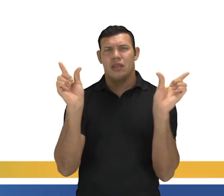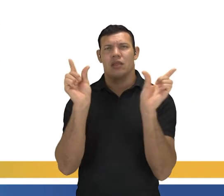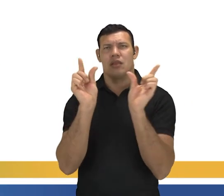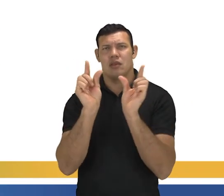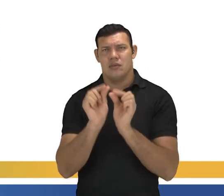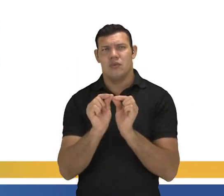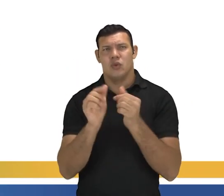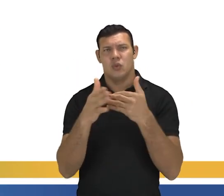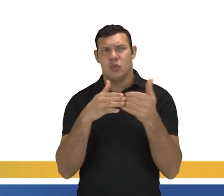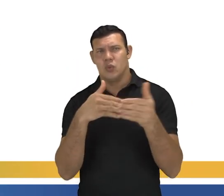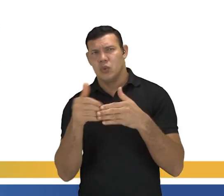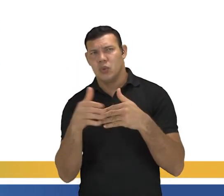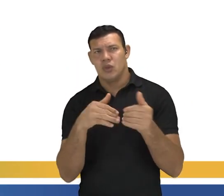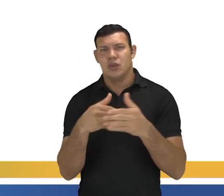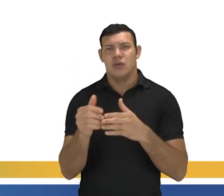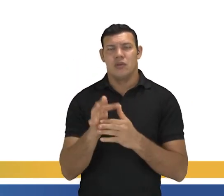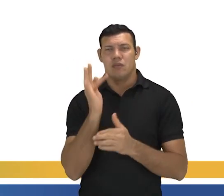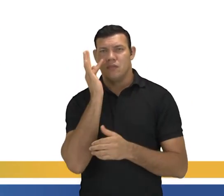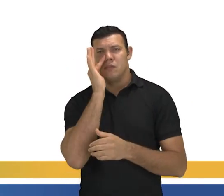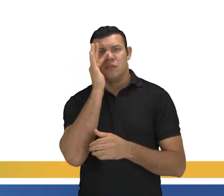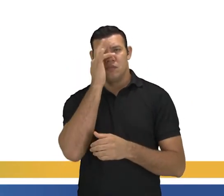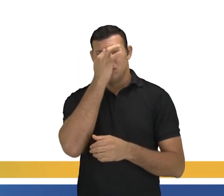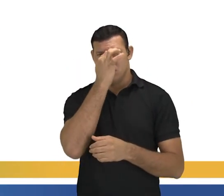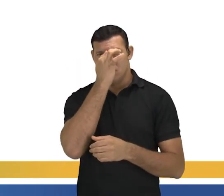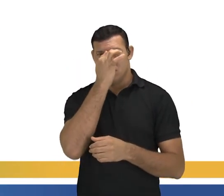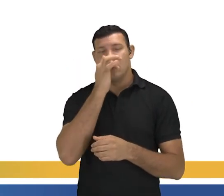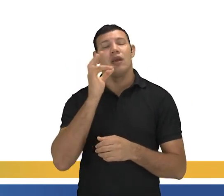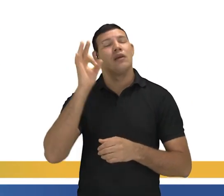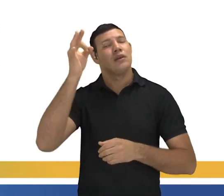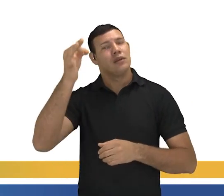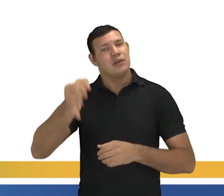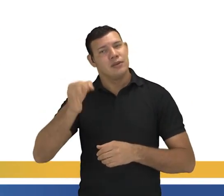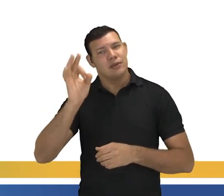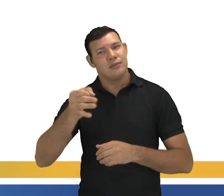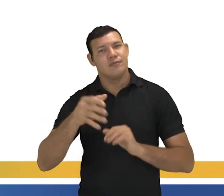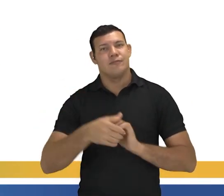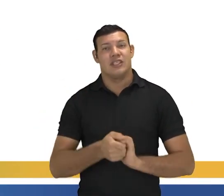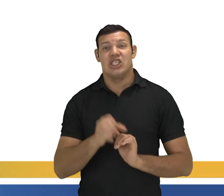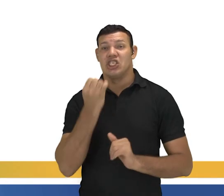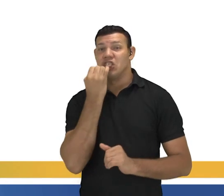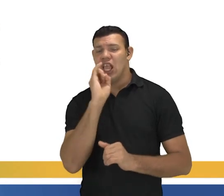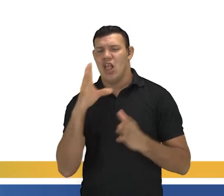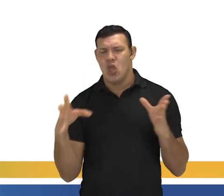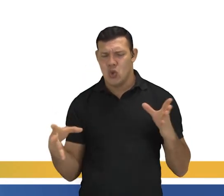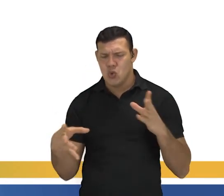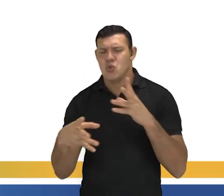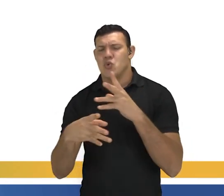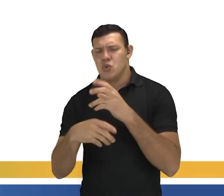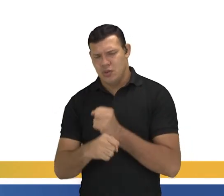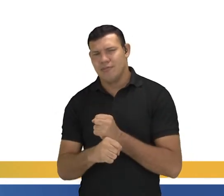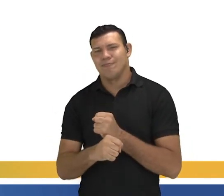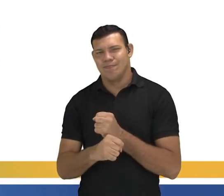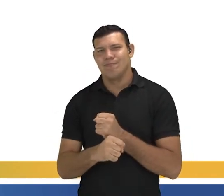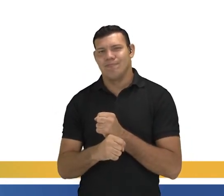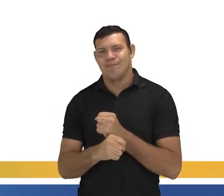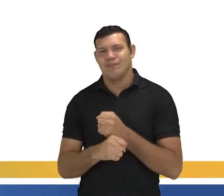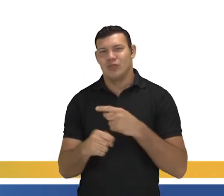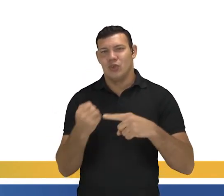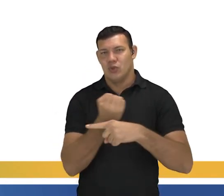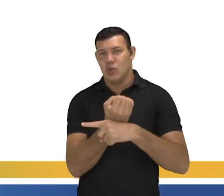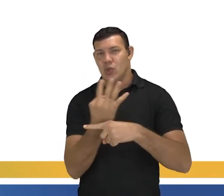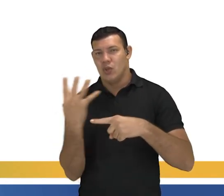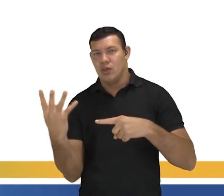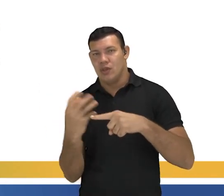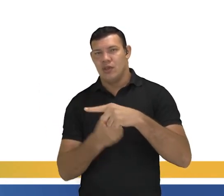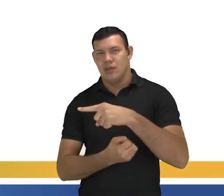qualquer um dos resistores componentes. Verdade, né? Se você for fazer o cálculo da resistência equivalente lá na forma de